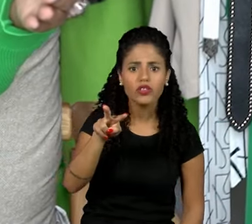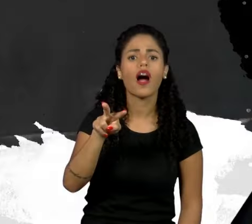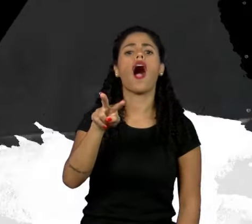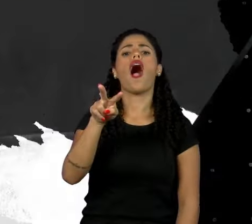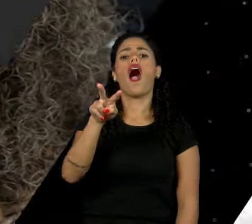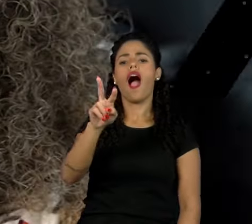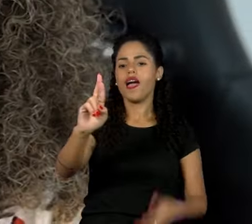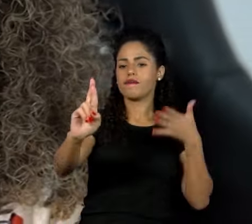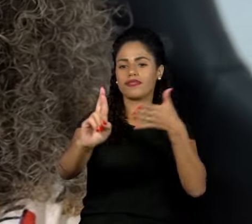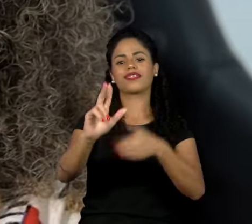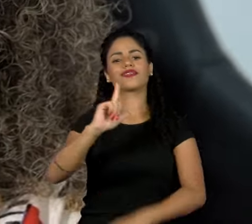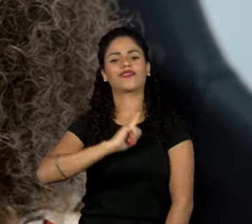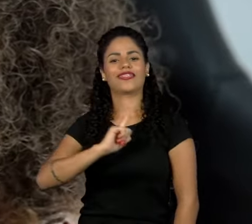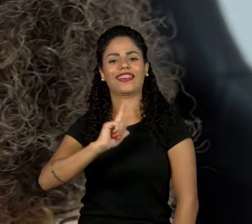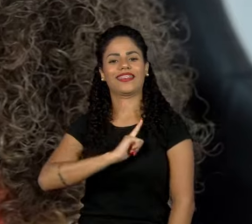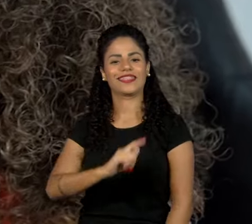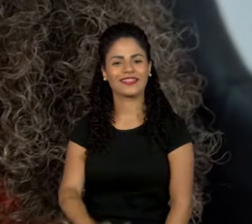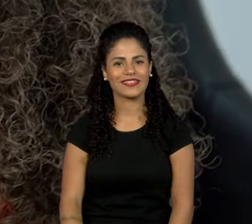naquele lugar.